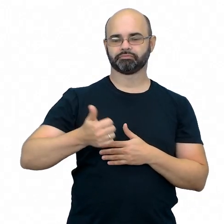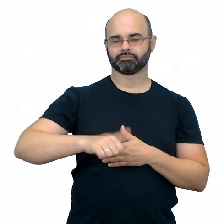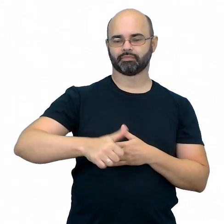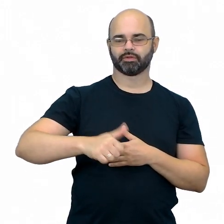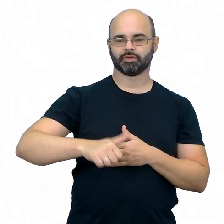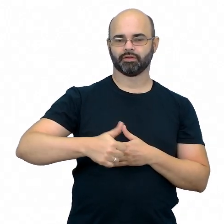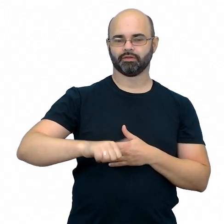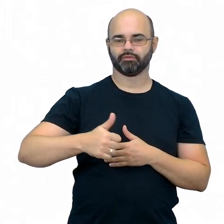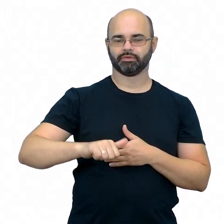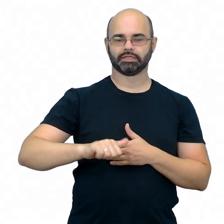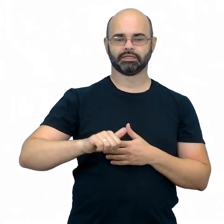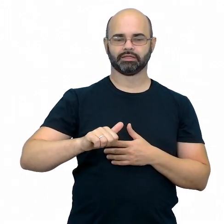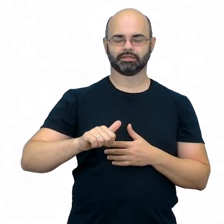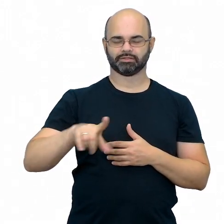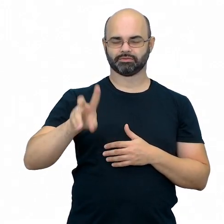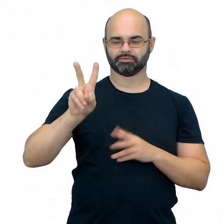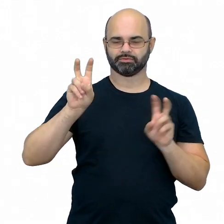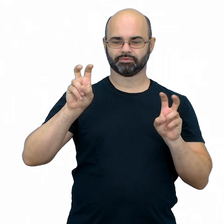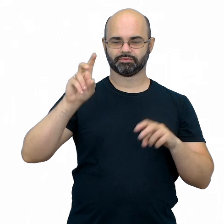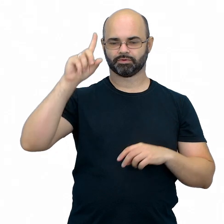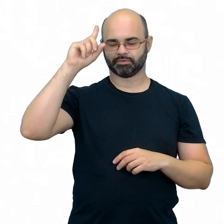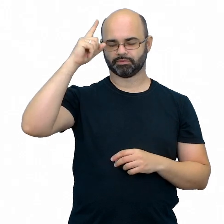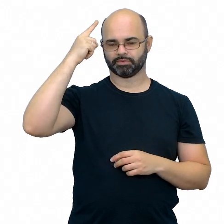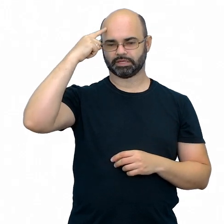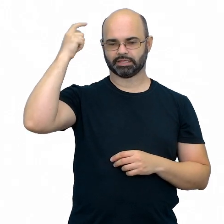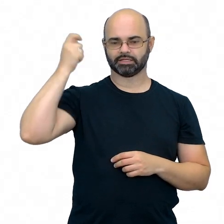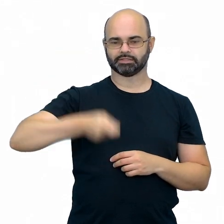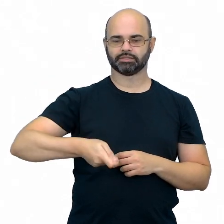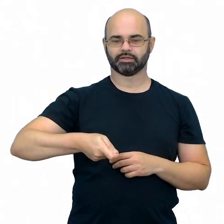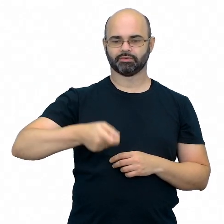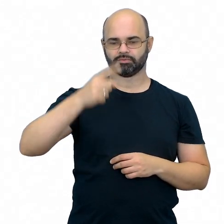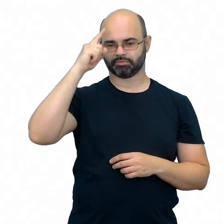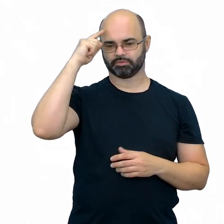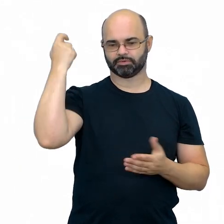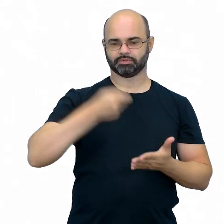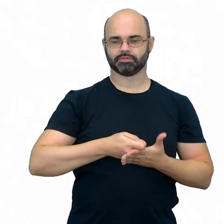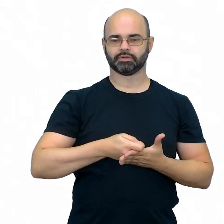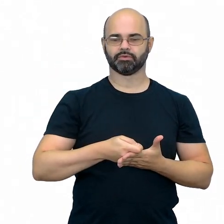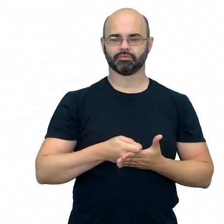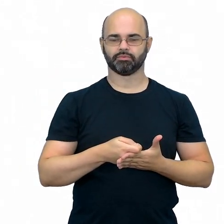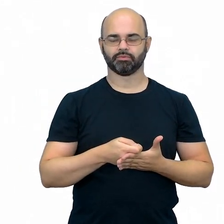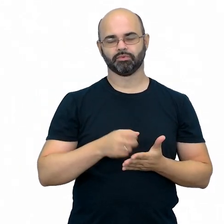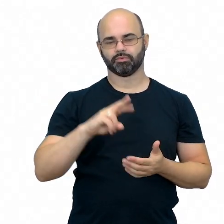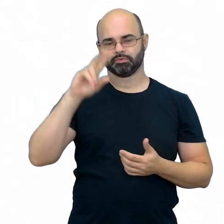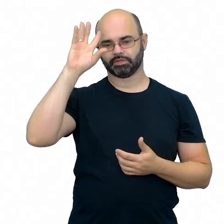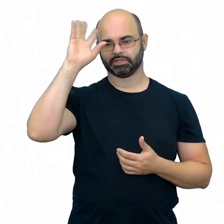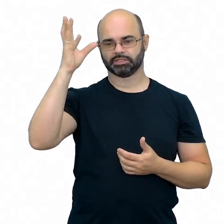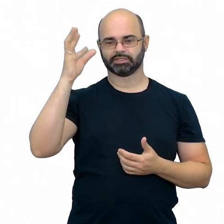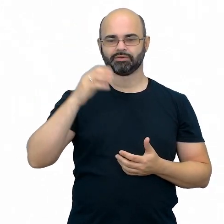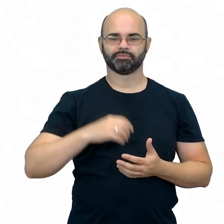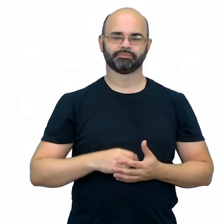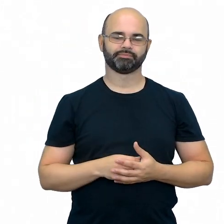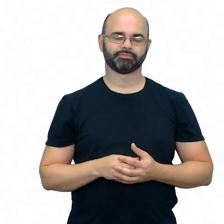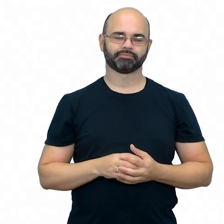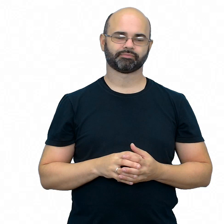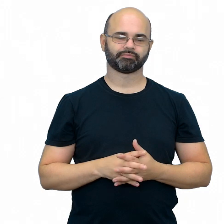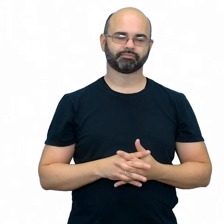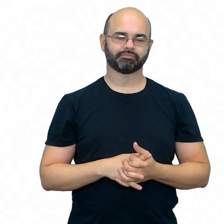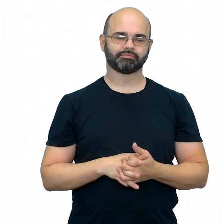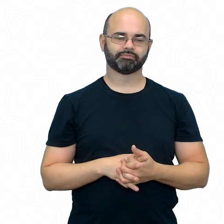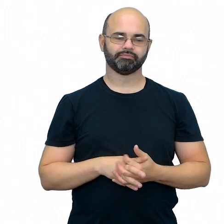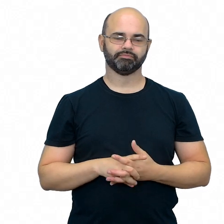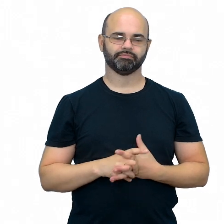de decisão, né? Dentro dessa aprendizagem baseada em projetos. É um momento em que nós